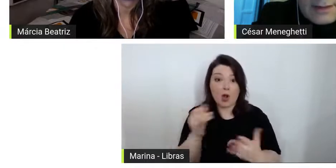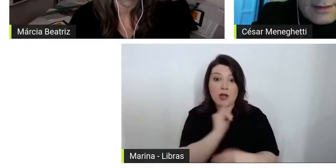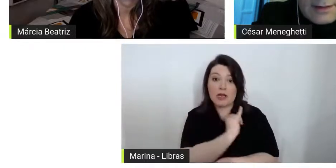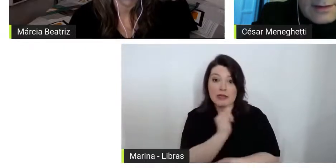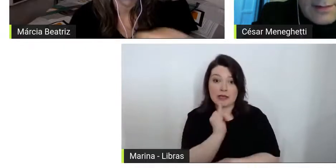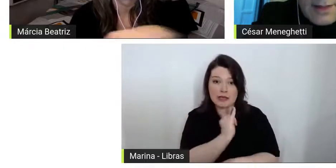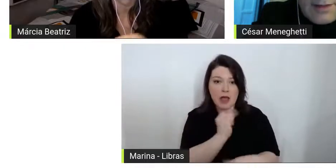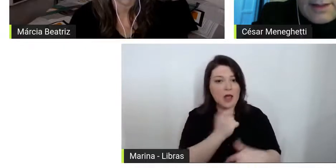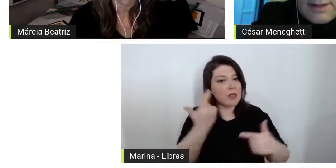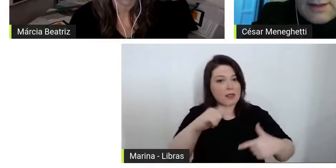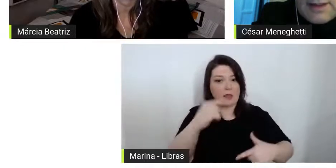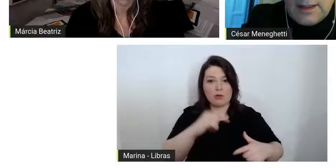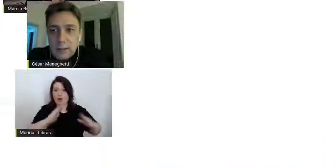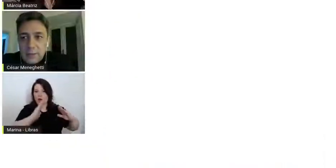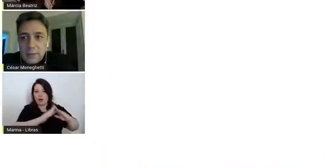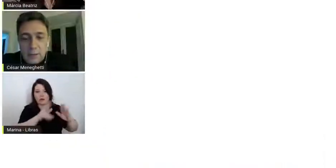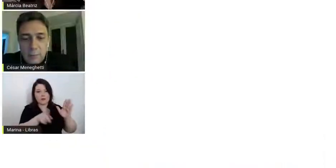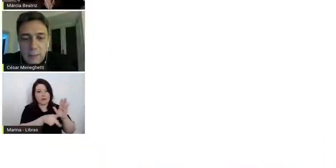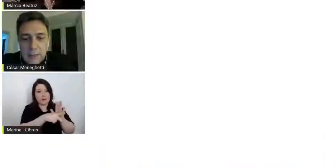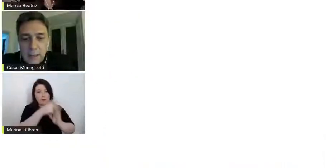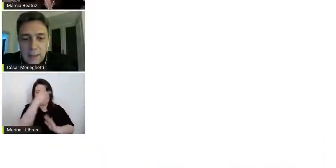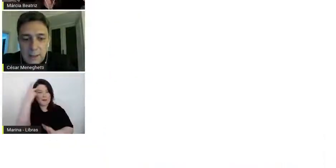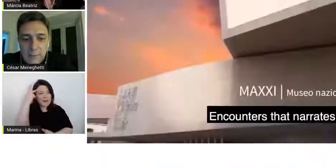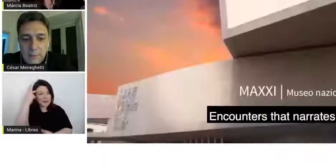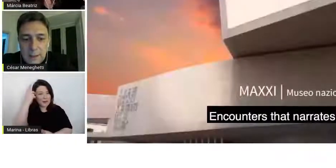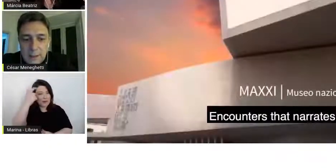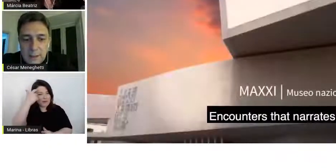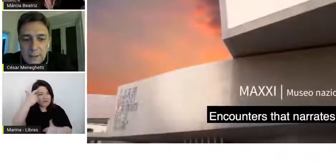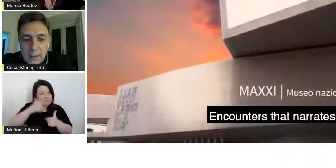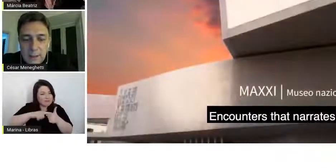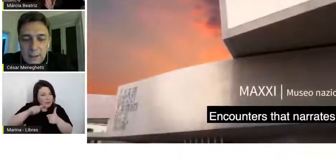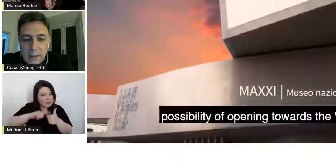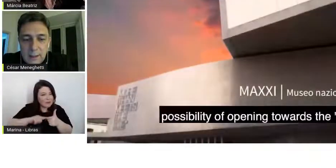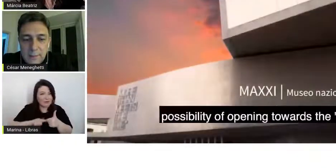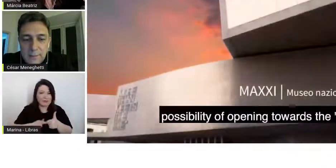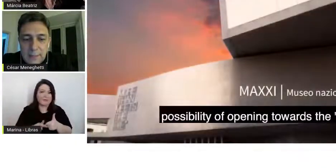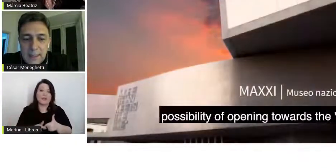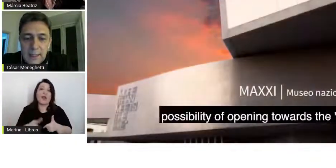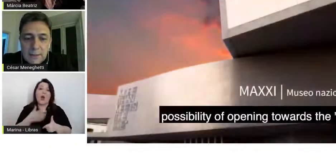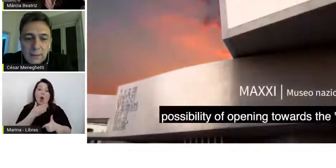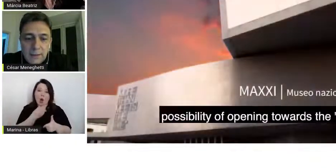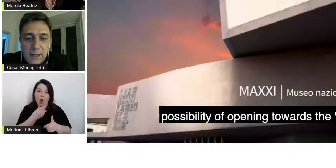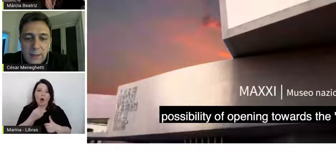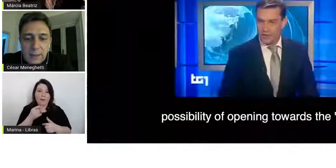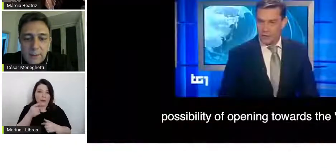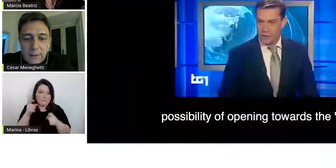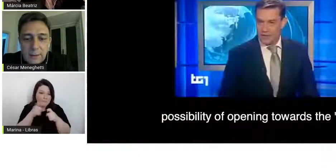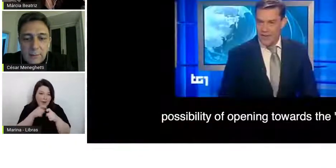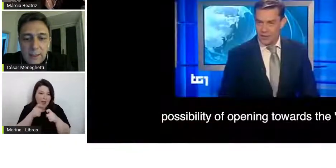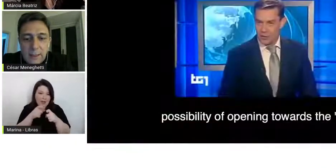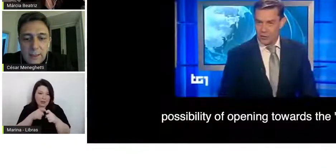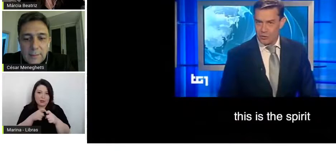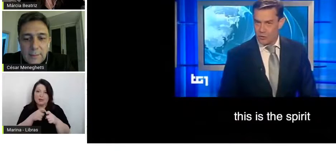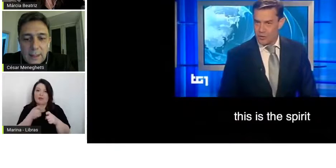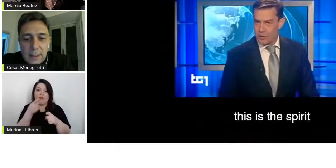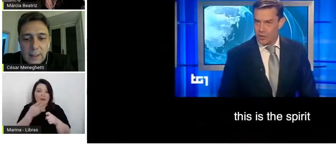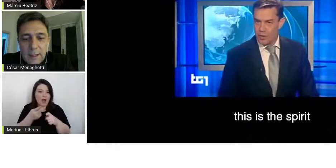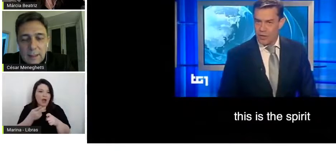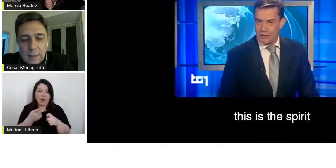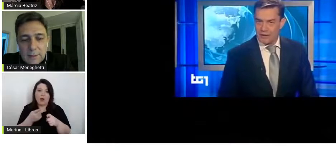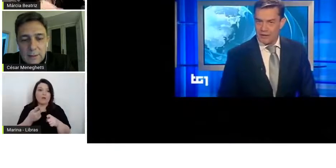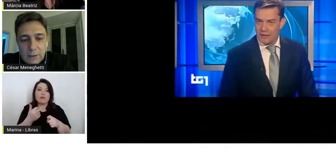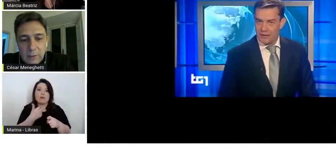veneto, chamava Franco Basaglia. Trinchera, conta E novo. eles estão falando também